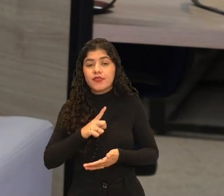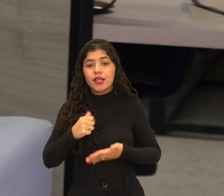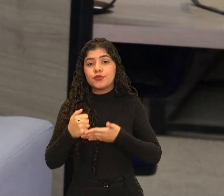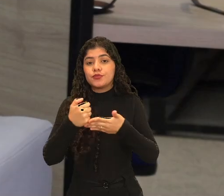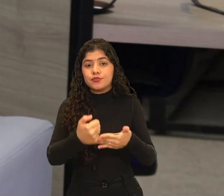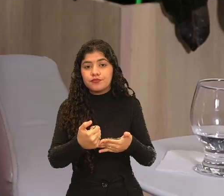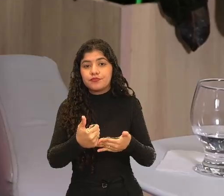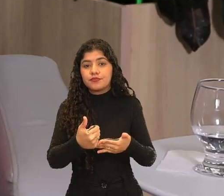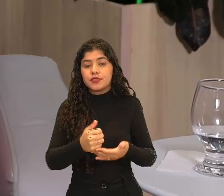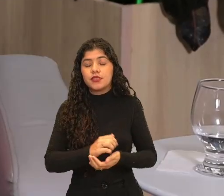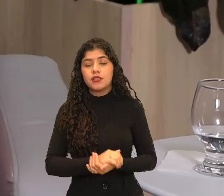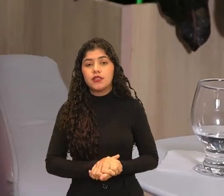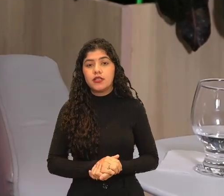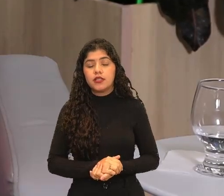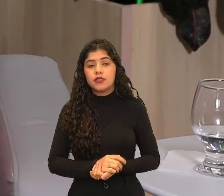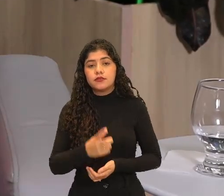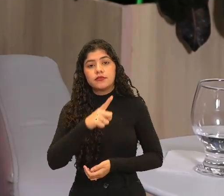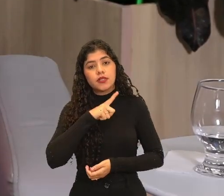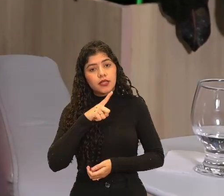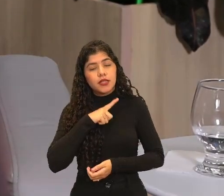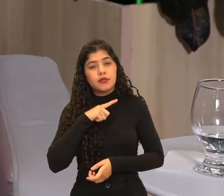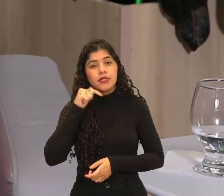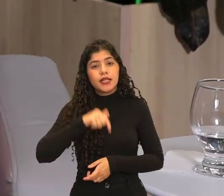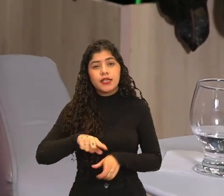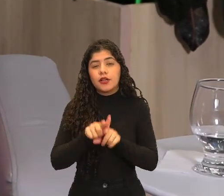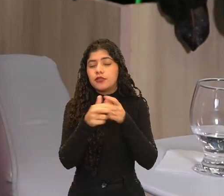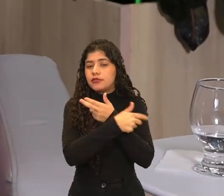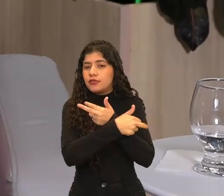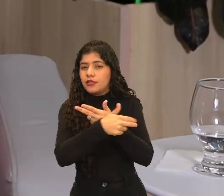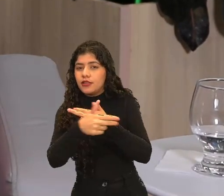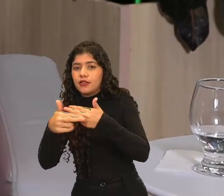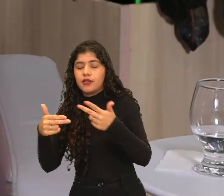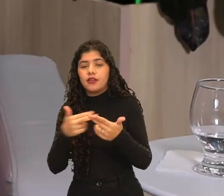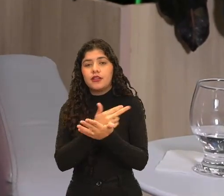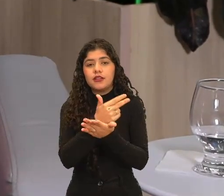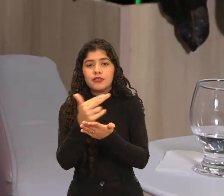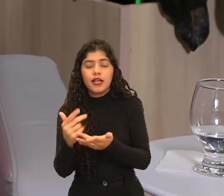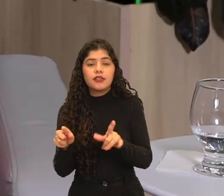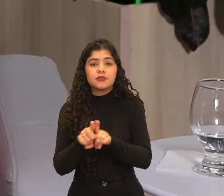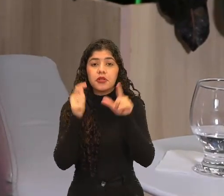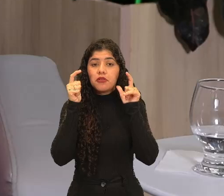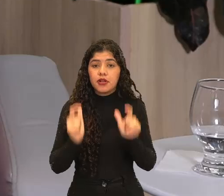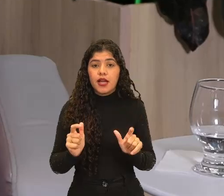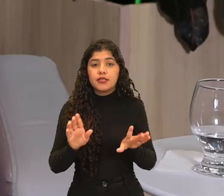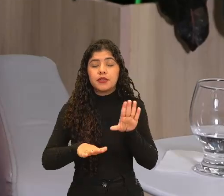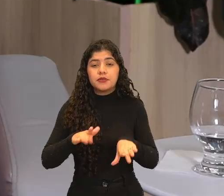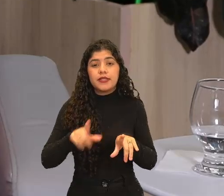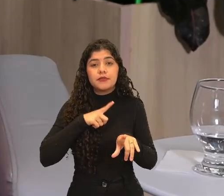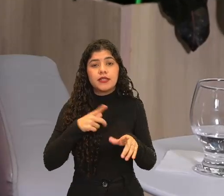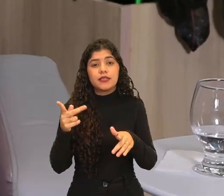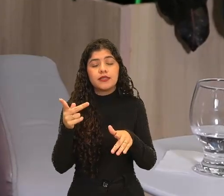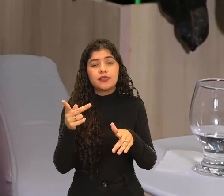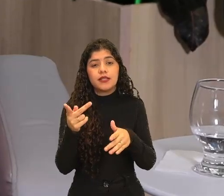possibilidade? A gente tem vários locais aqui em São Luís. Eu particularmente trabalho no